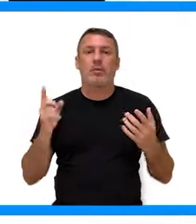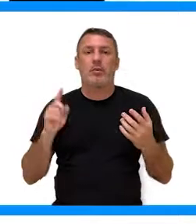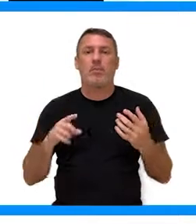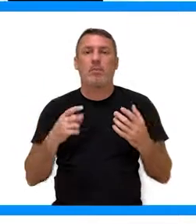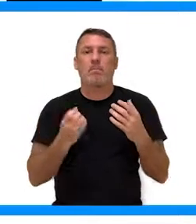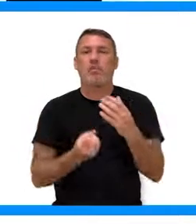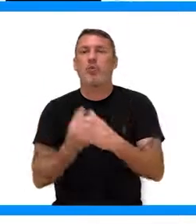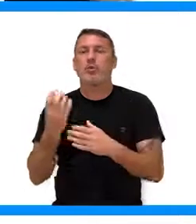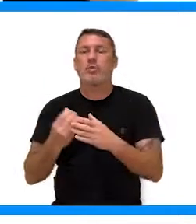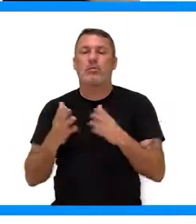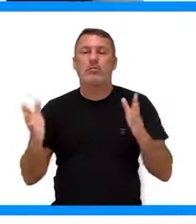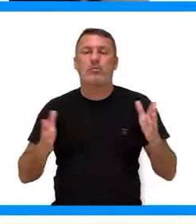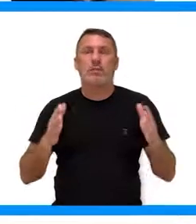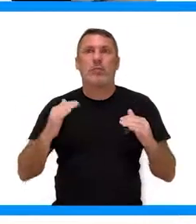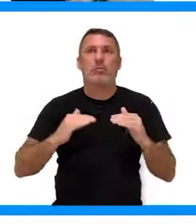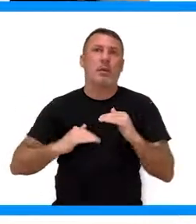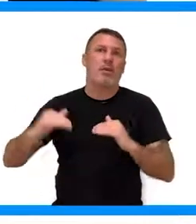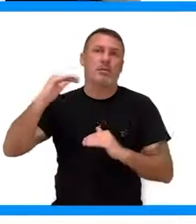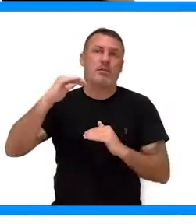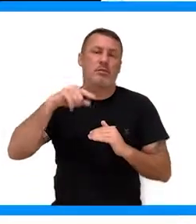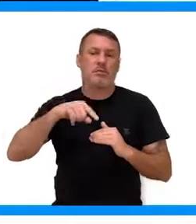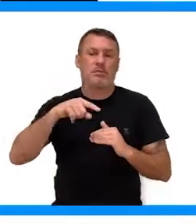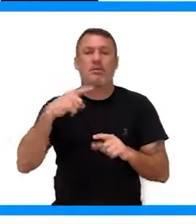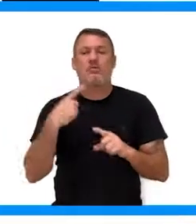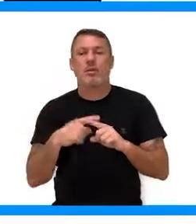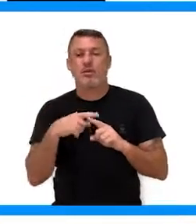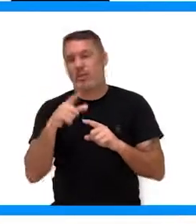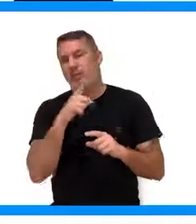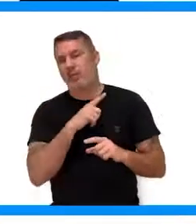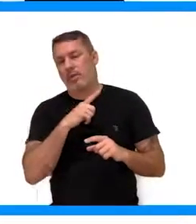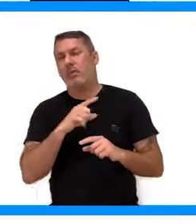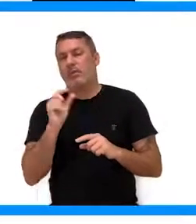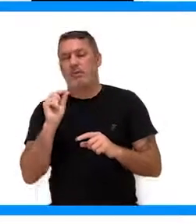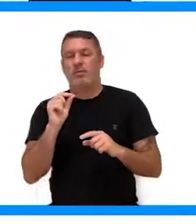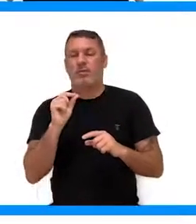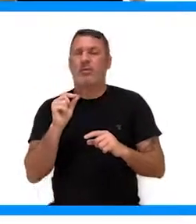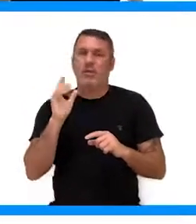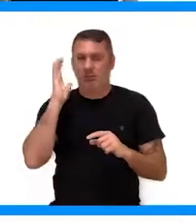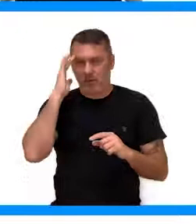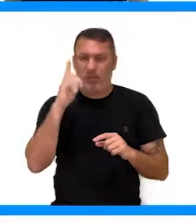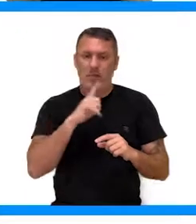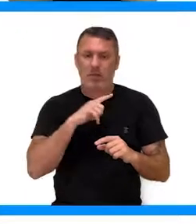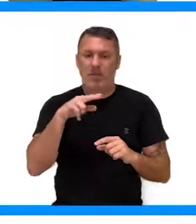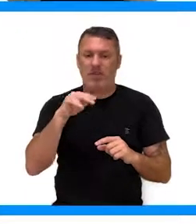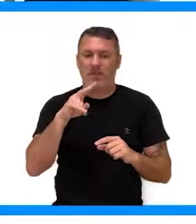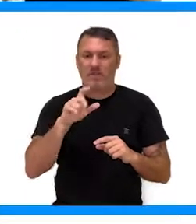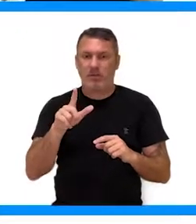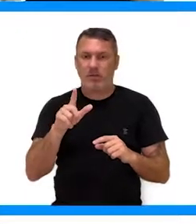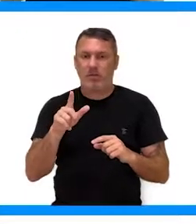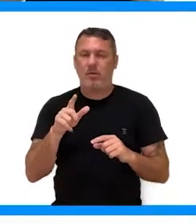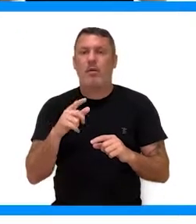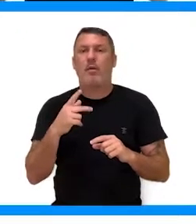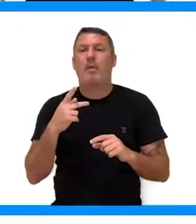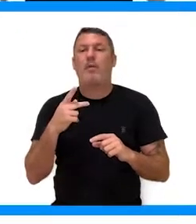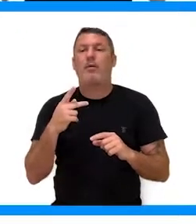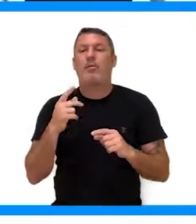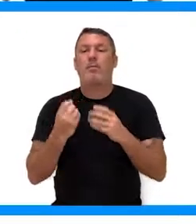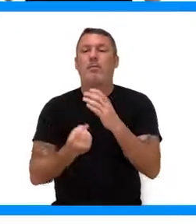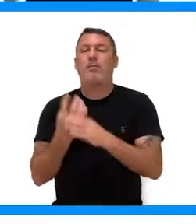Então, o nível de produtividade ele está alto aqui, porque você pode muito bem ter um nível